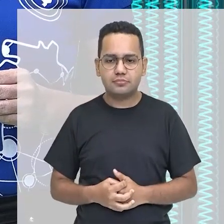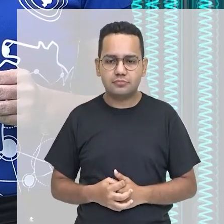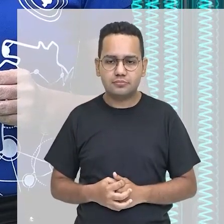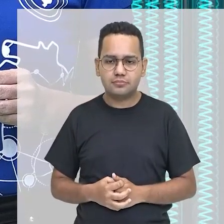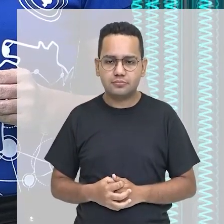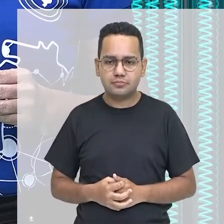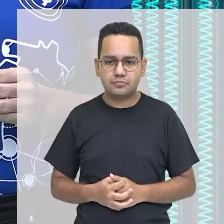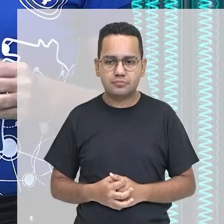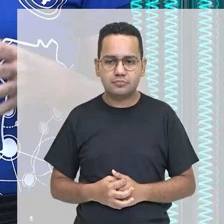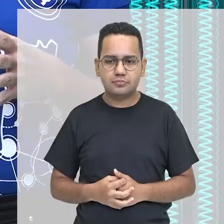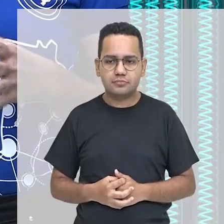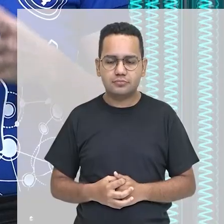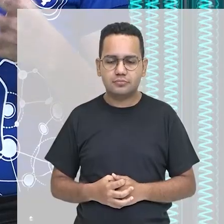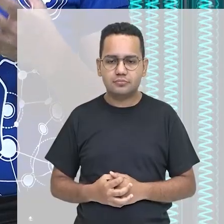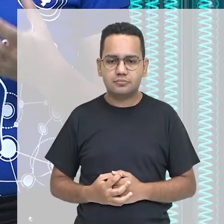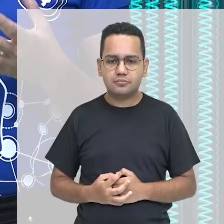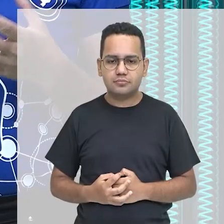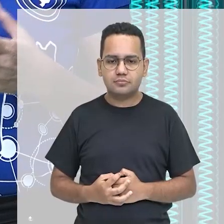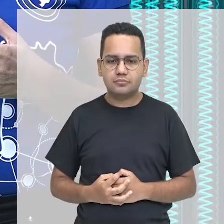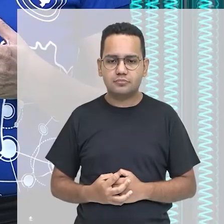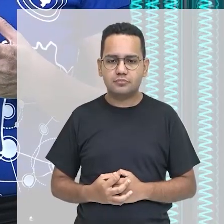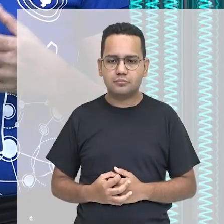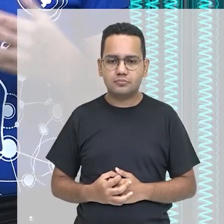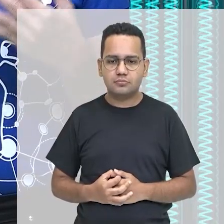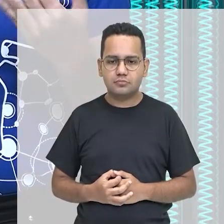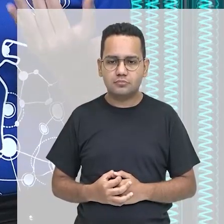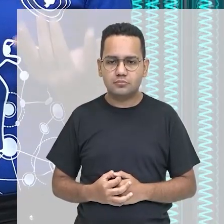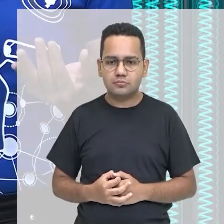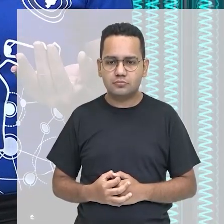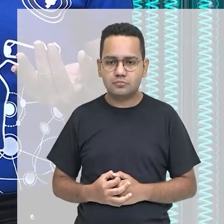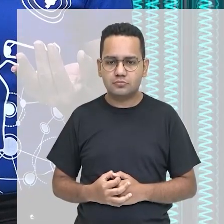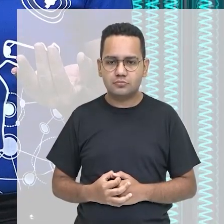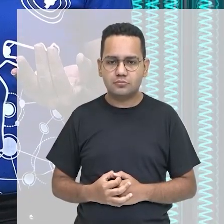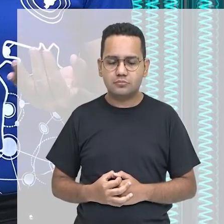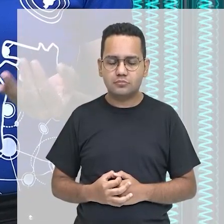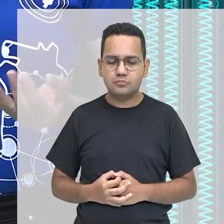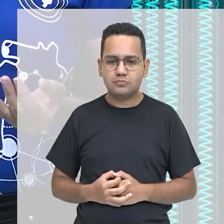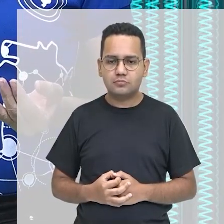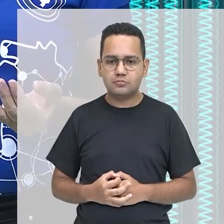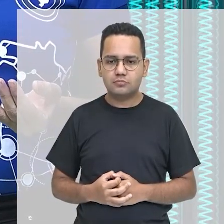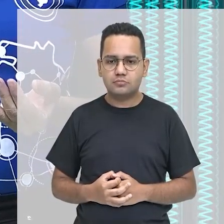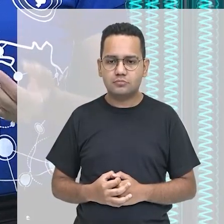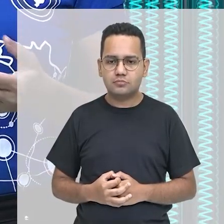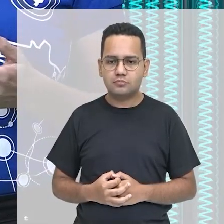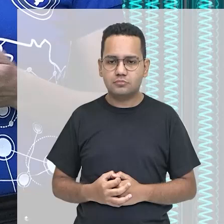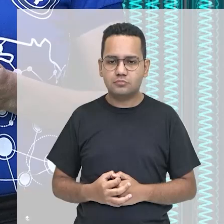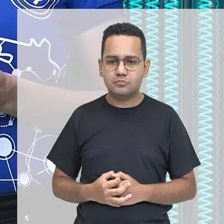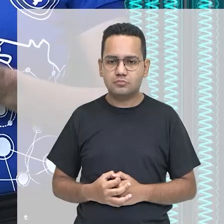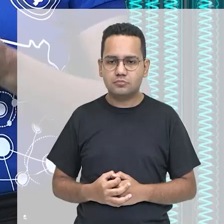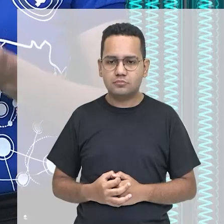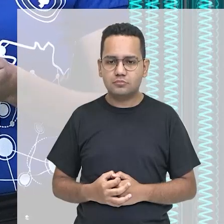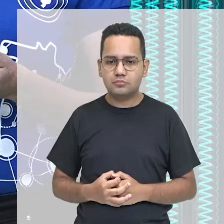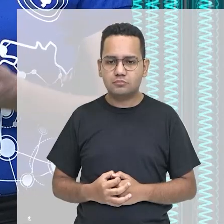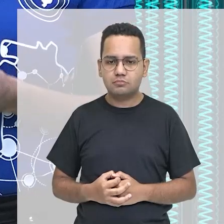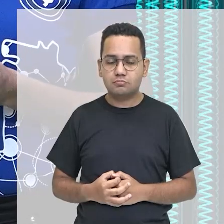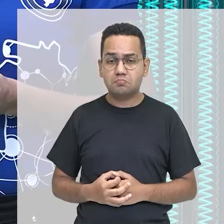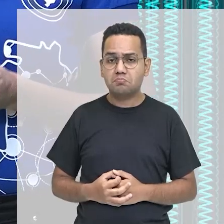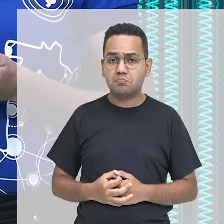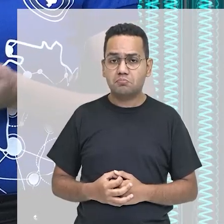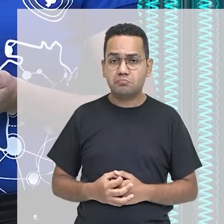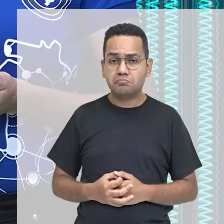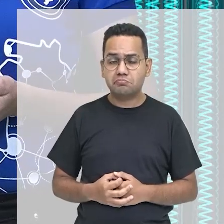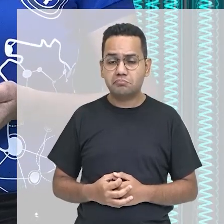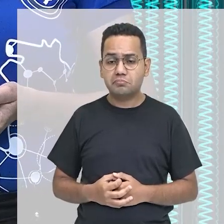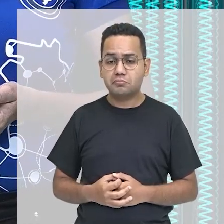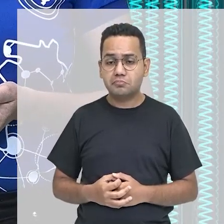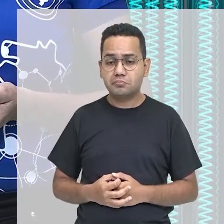she was sick. Ela ficou em casa porque, because, estava doente. Ela estava doente.